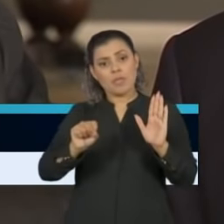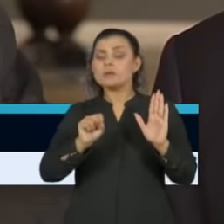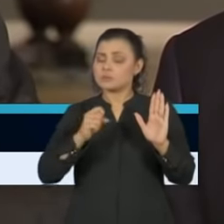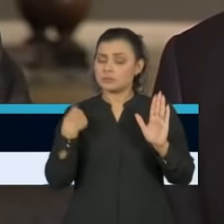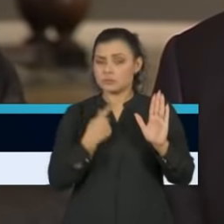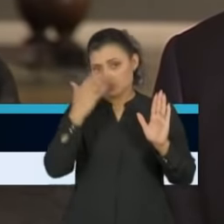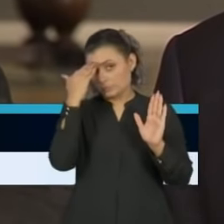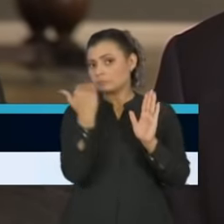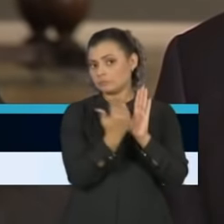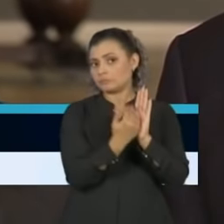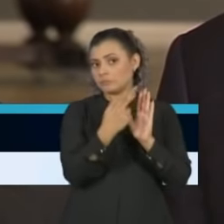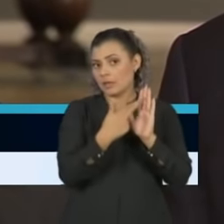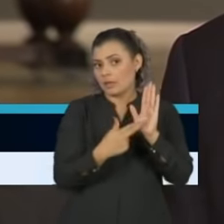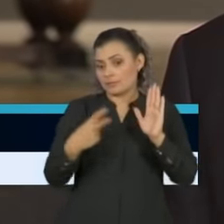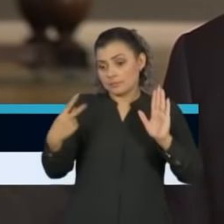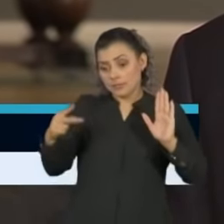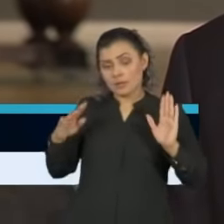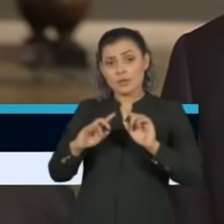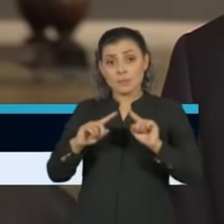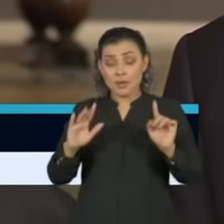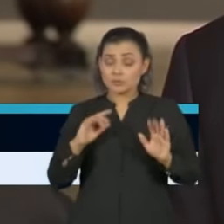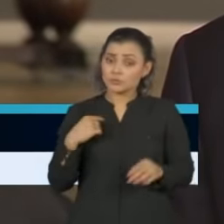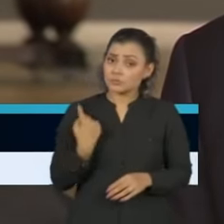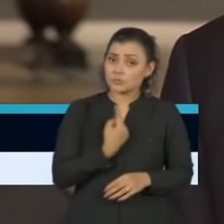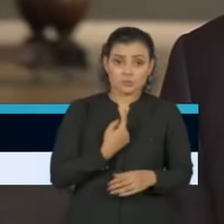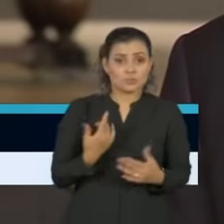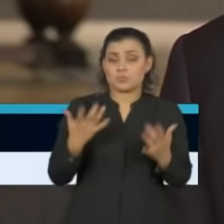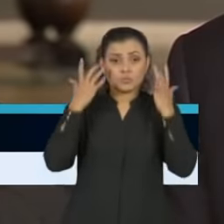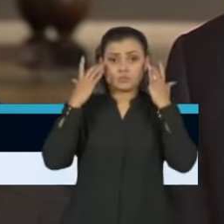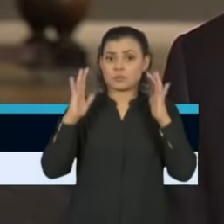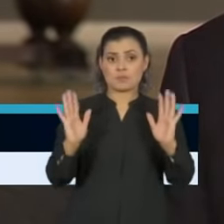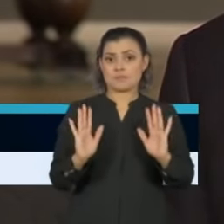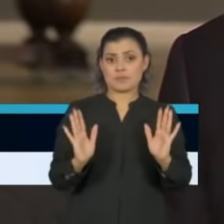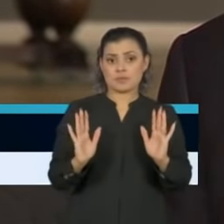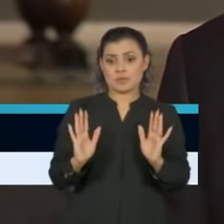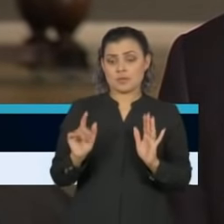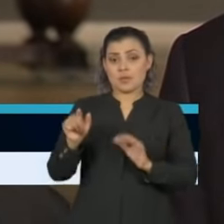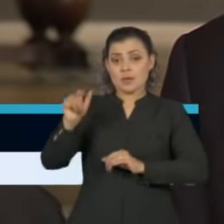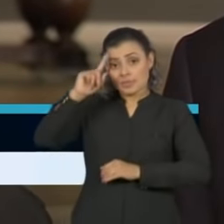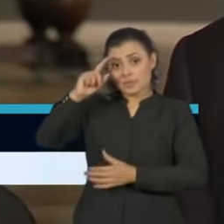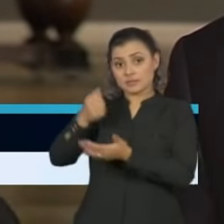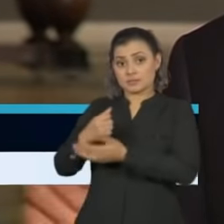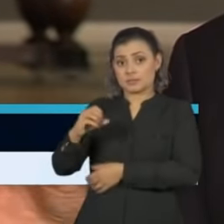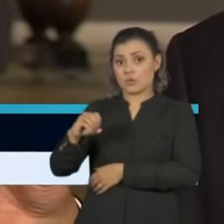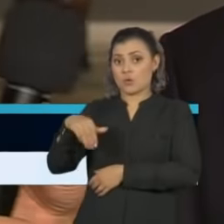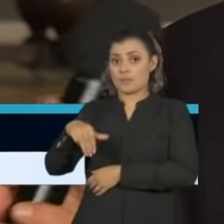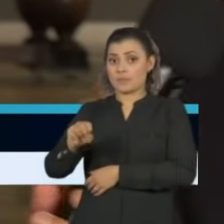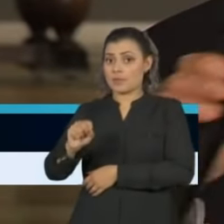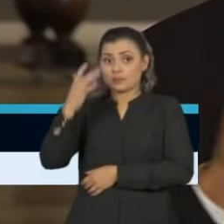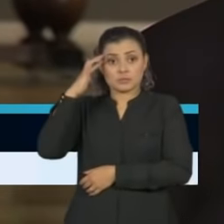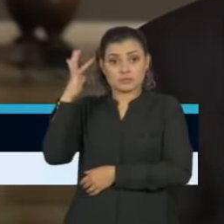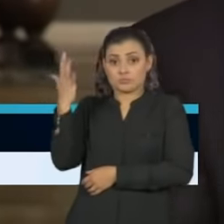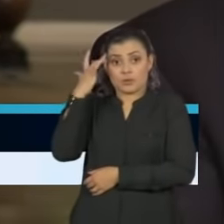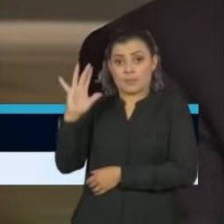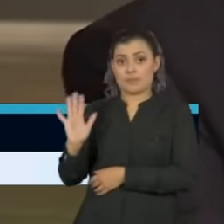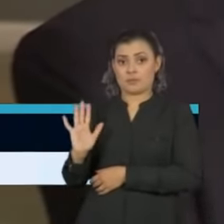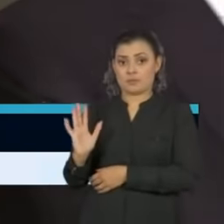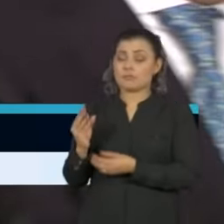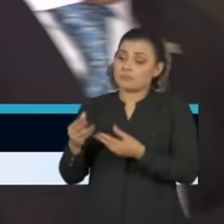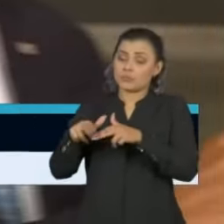Saúde colocou. Nós não estávamos esperando por esta determinação. Doutor Davi